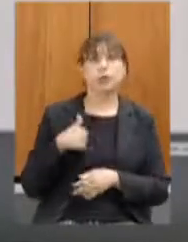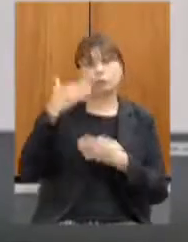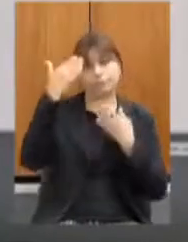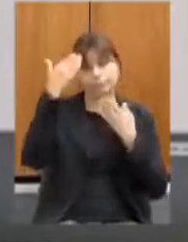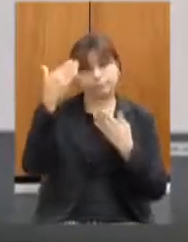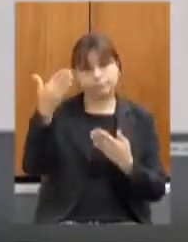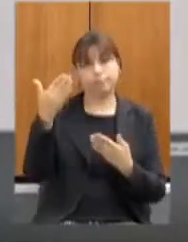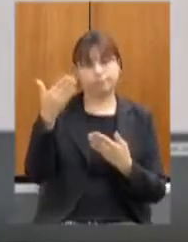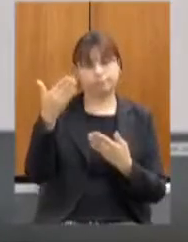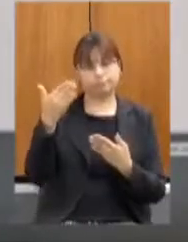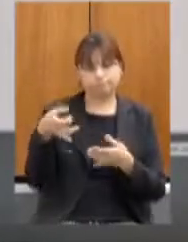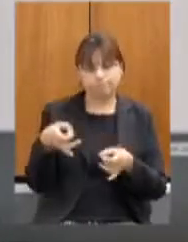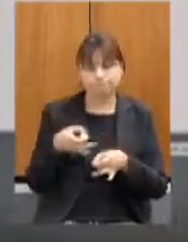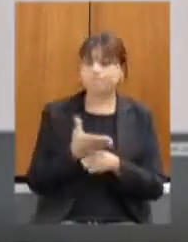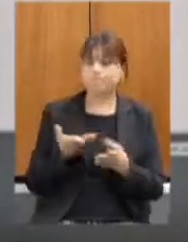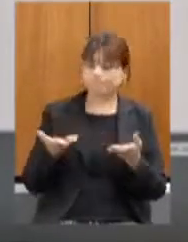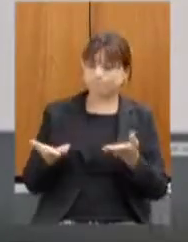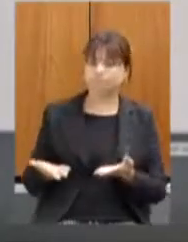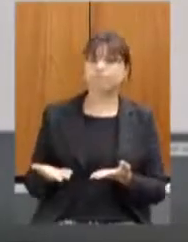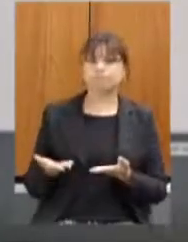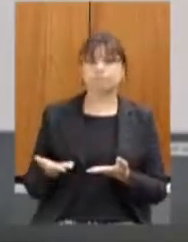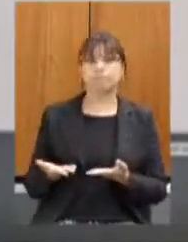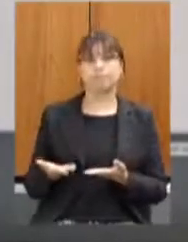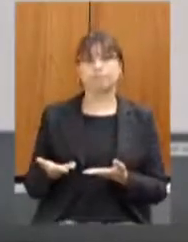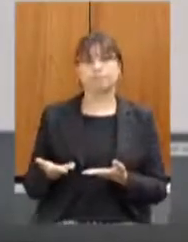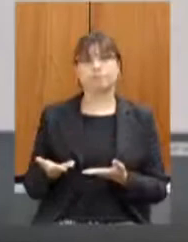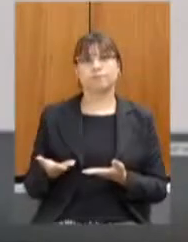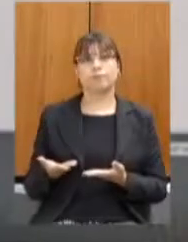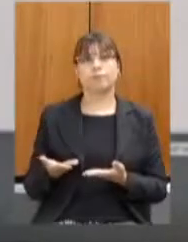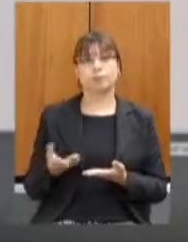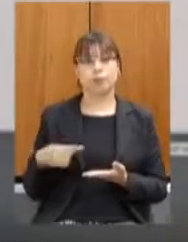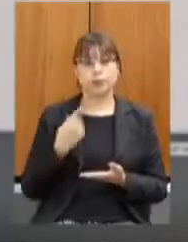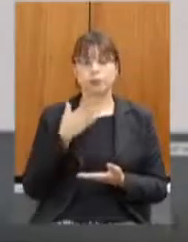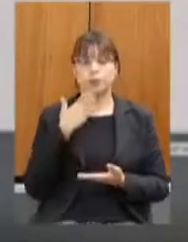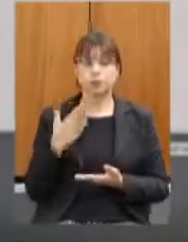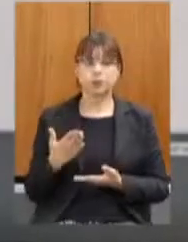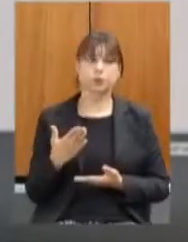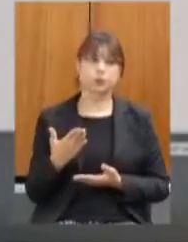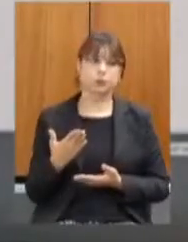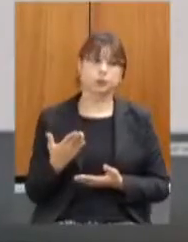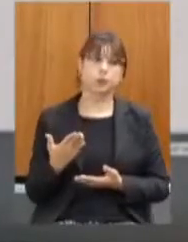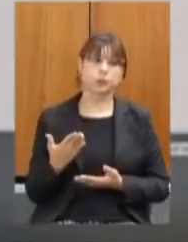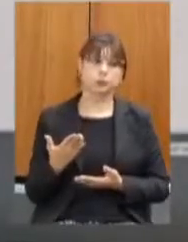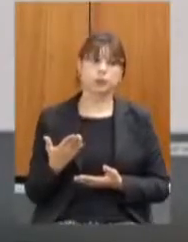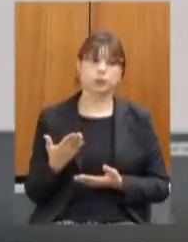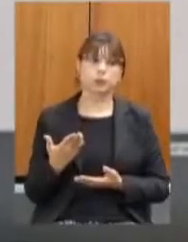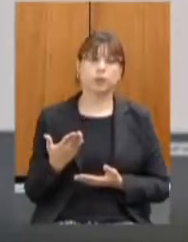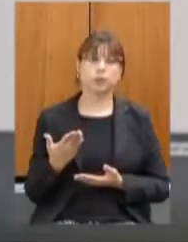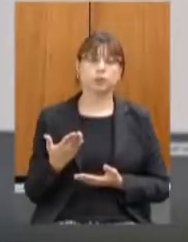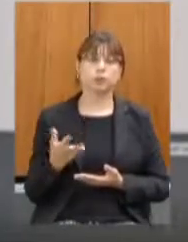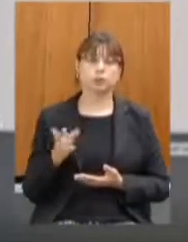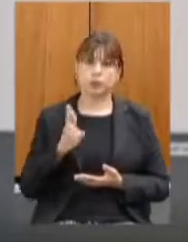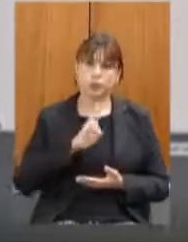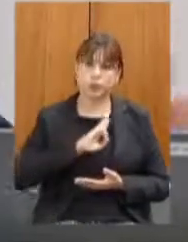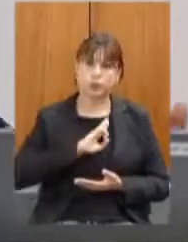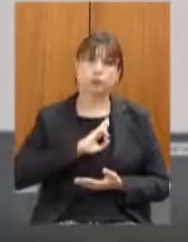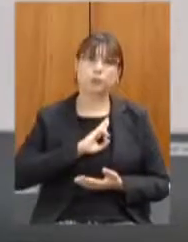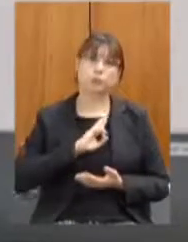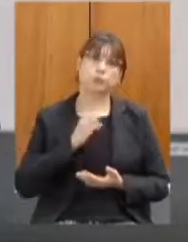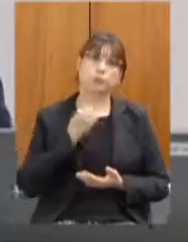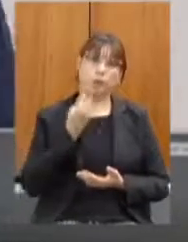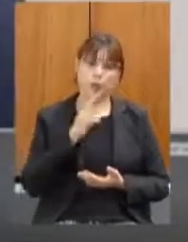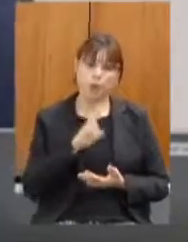prontidão EA eficiência a todos os nossos pleitos foram atendidos Ou pelo menos